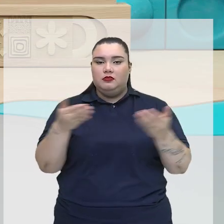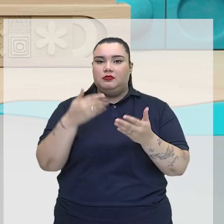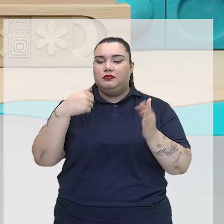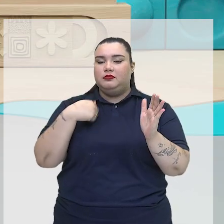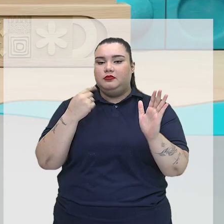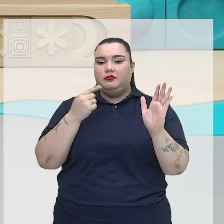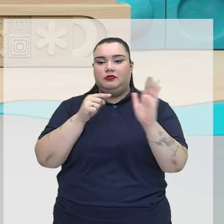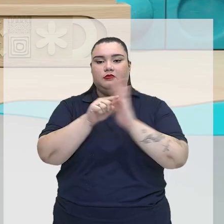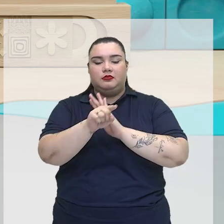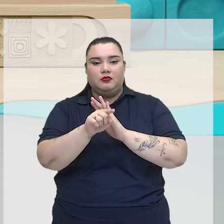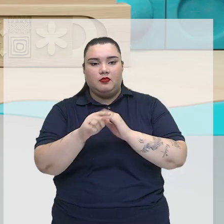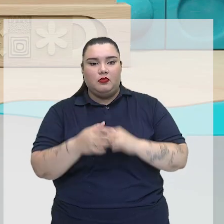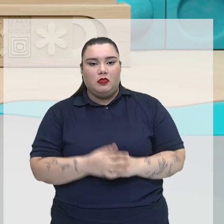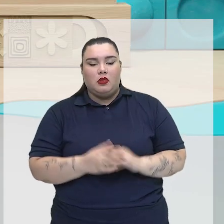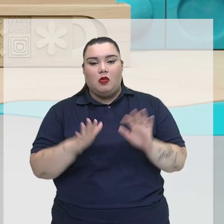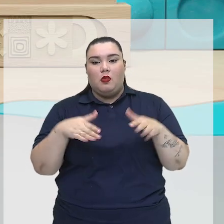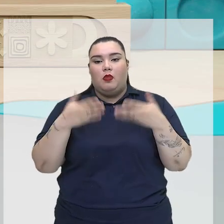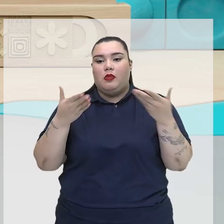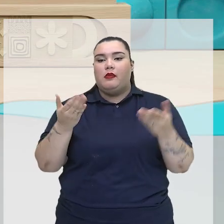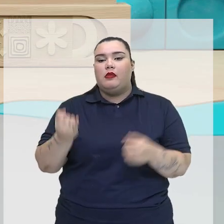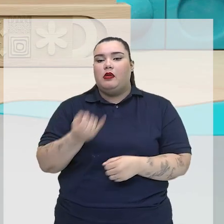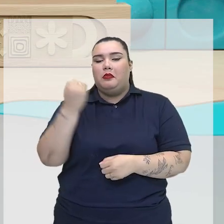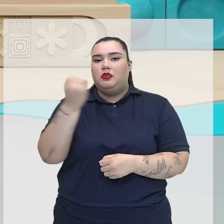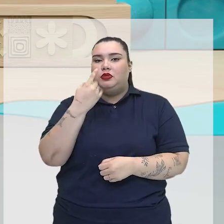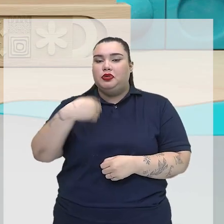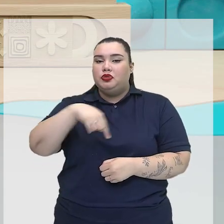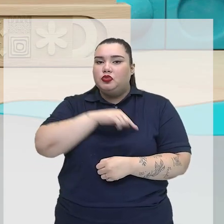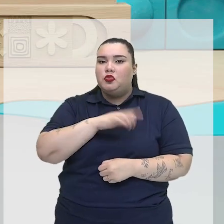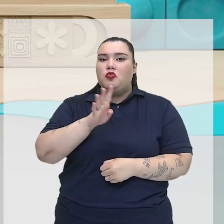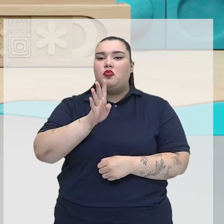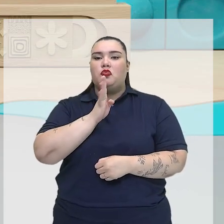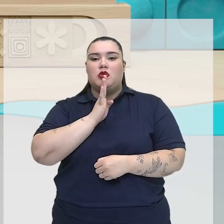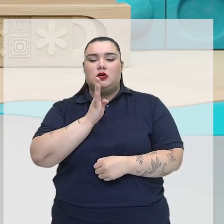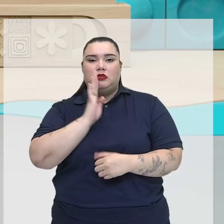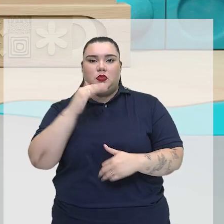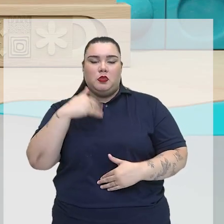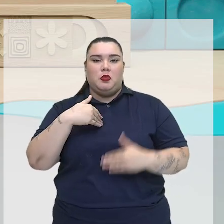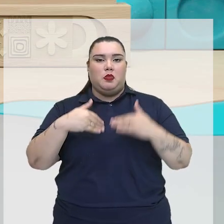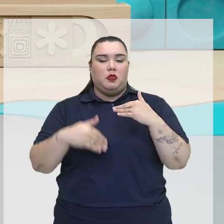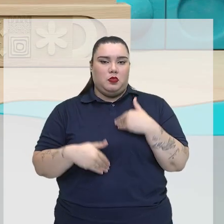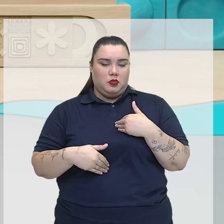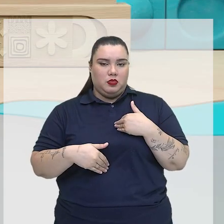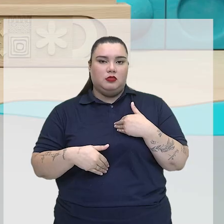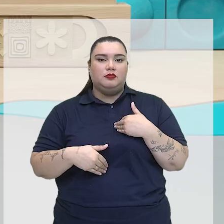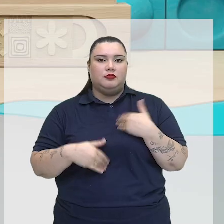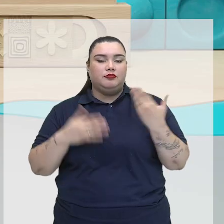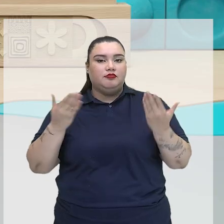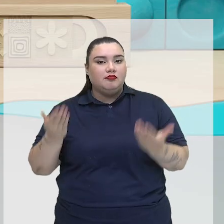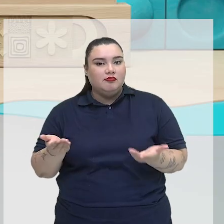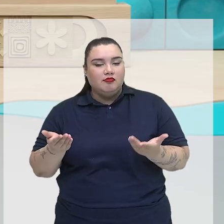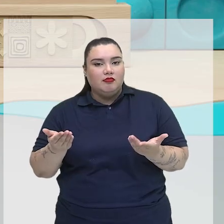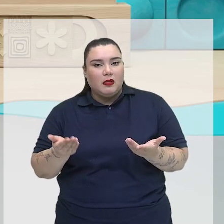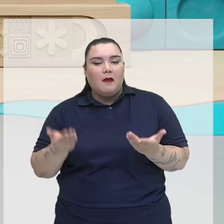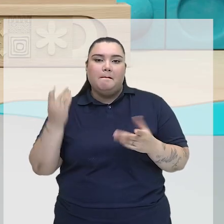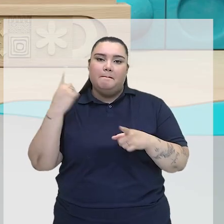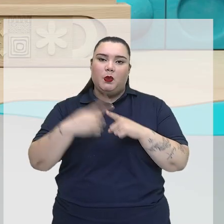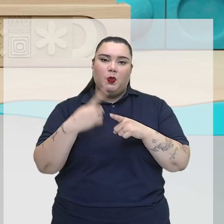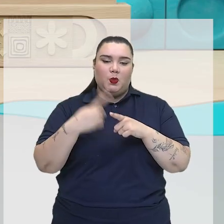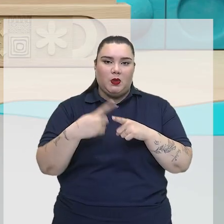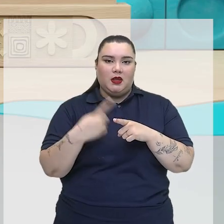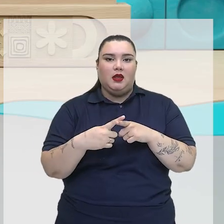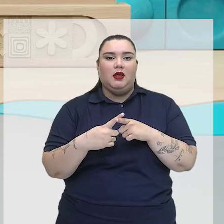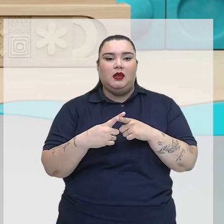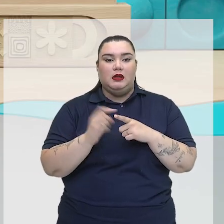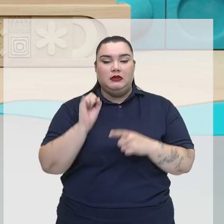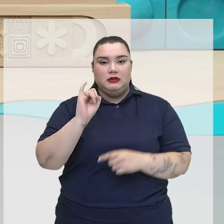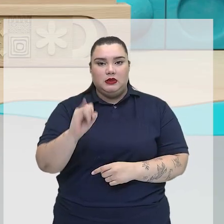essa pergunta aí para vocês. Qual a importância da gente conhecer essa estrutura? Justamente porque se